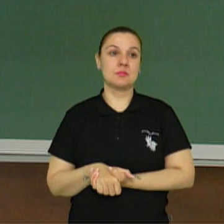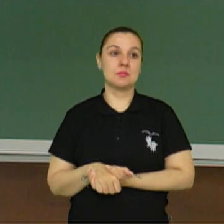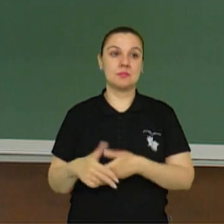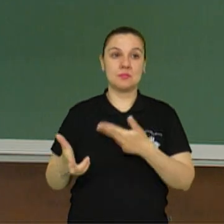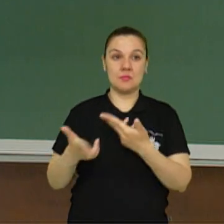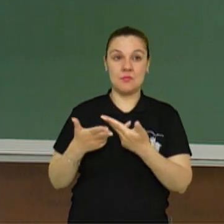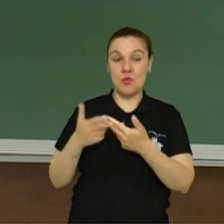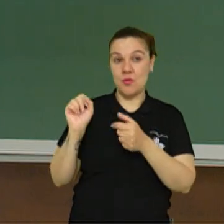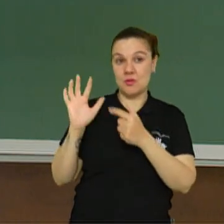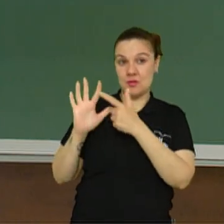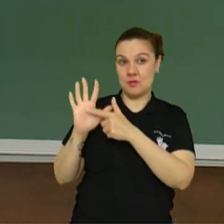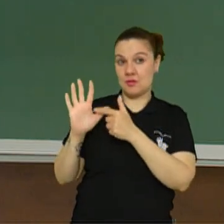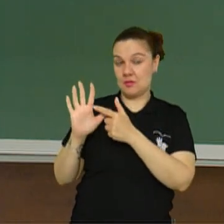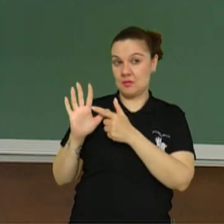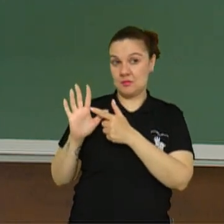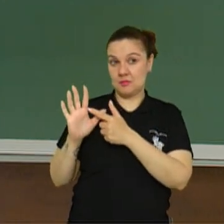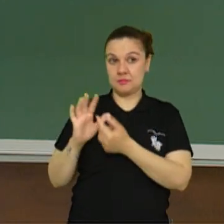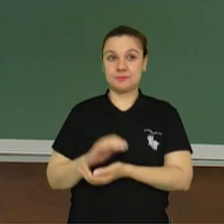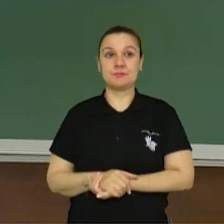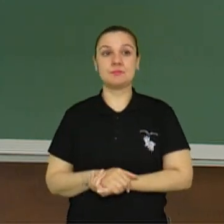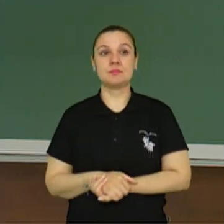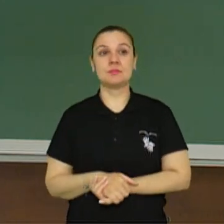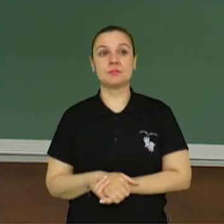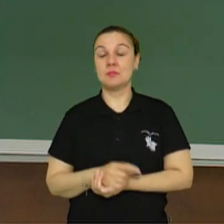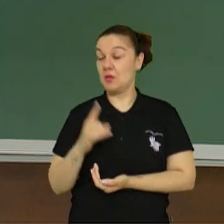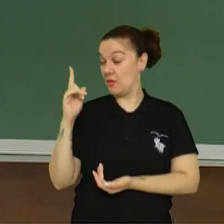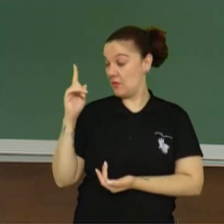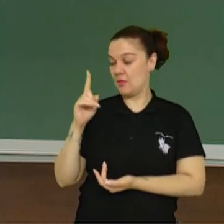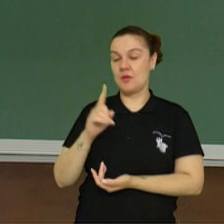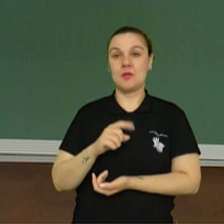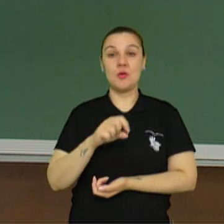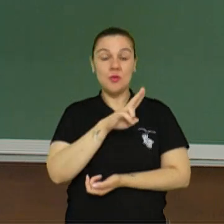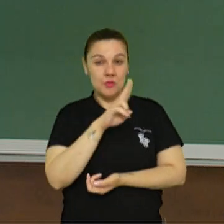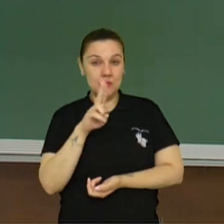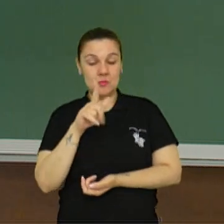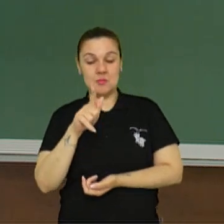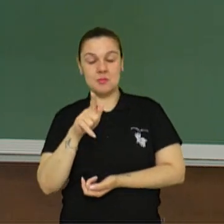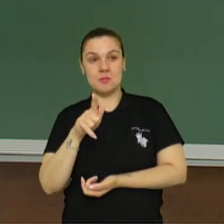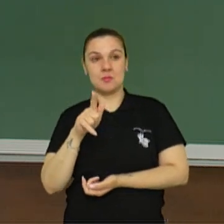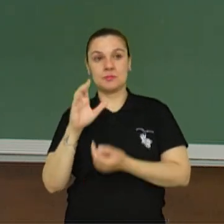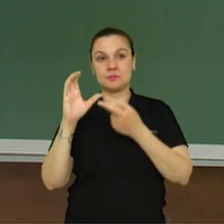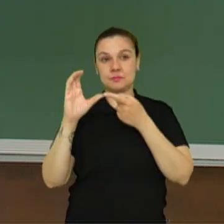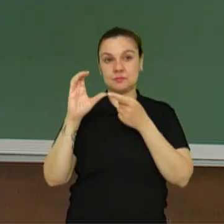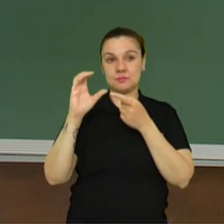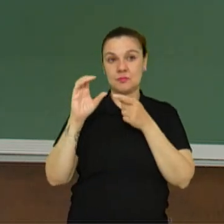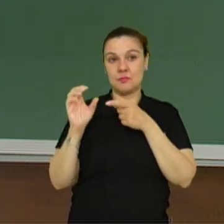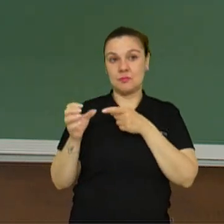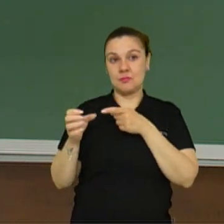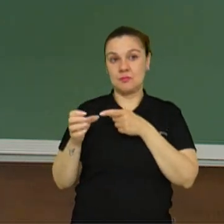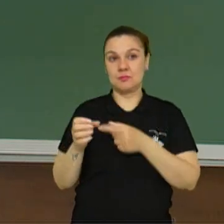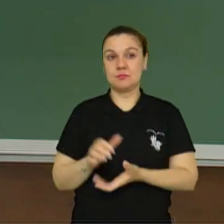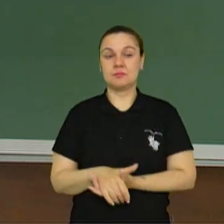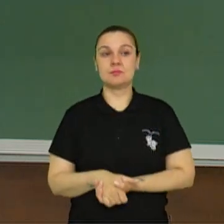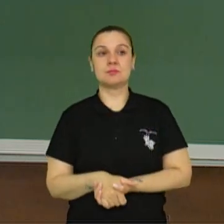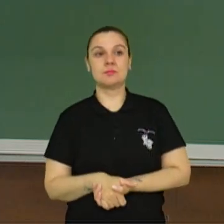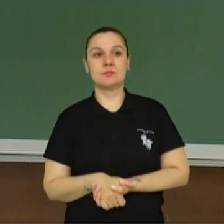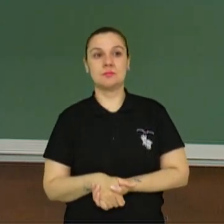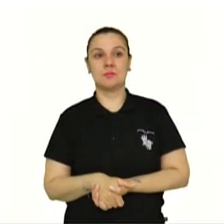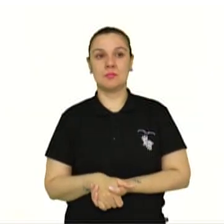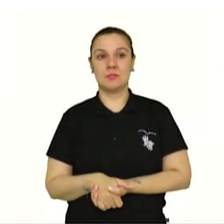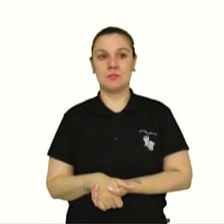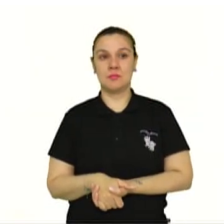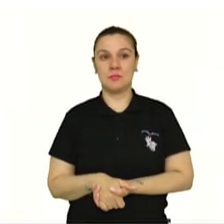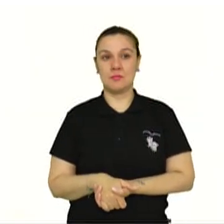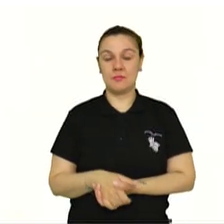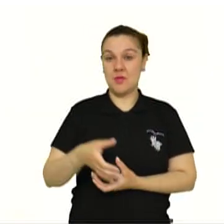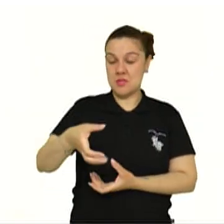usando essas duas informações. Então, vocês vão ver aqui, ó. Então, a gente tem alguns tipos de grip, que é, né, a pegada ali. Continental, que eu